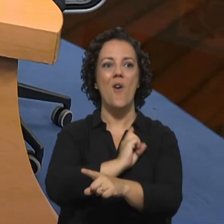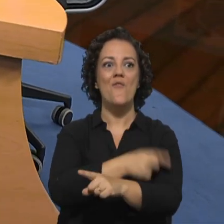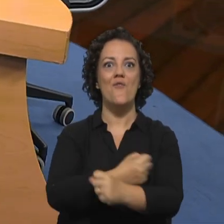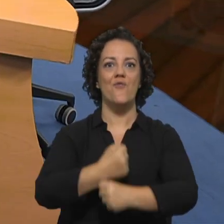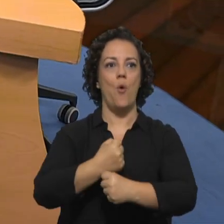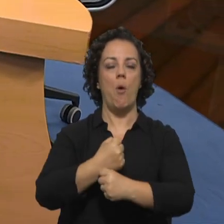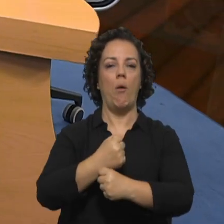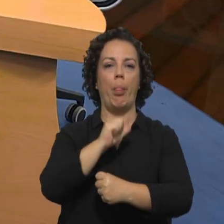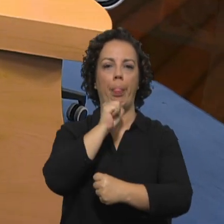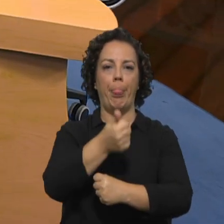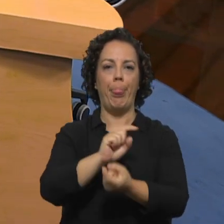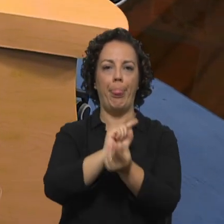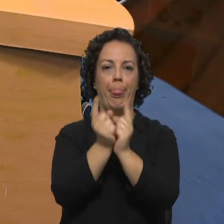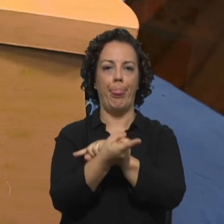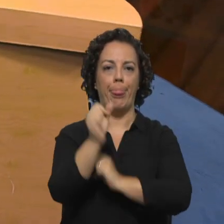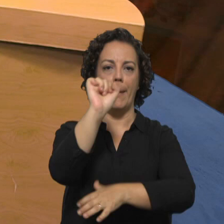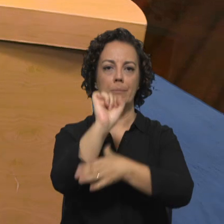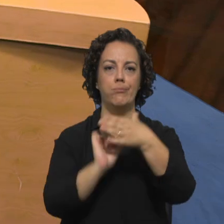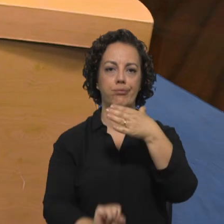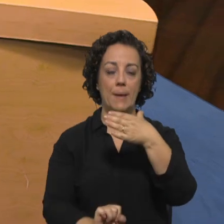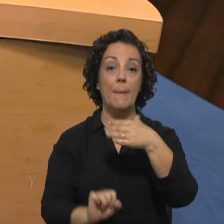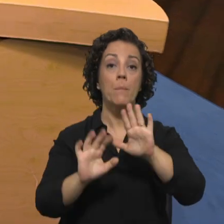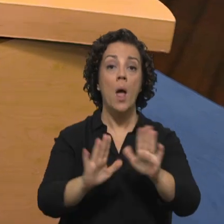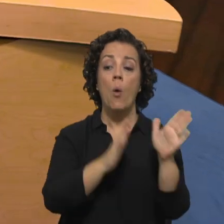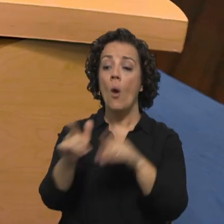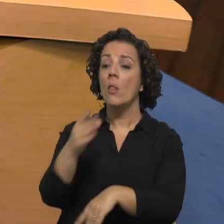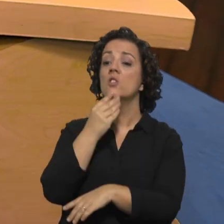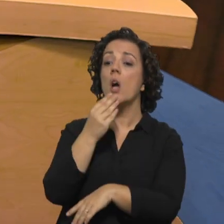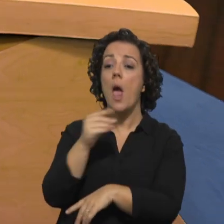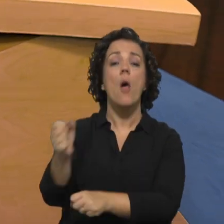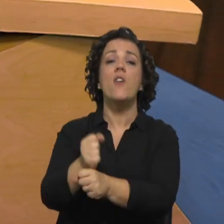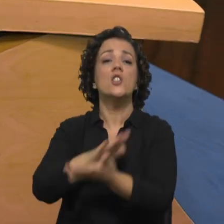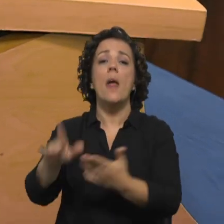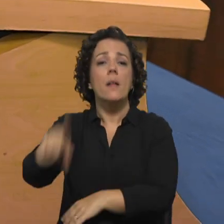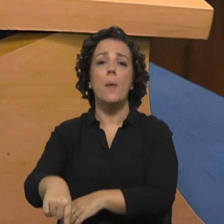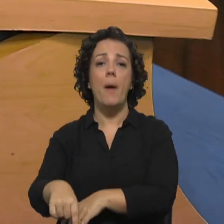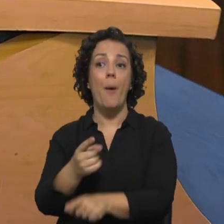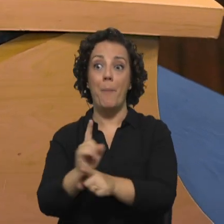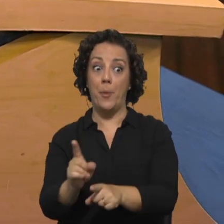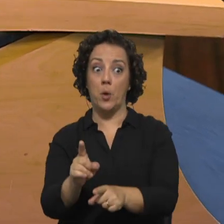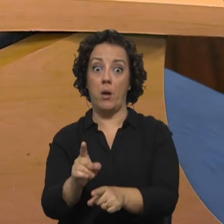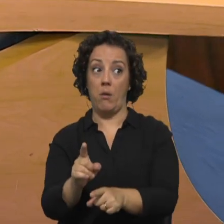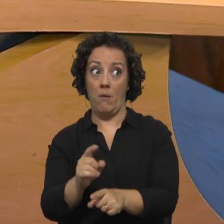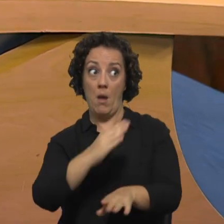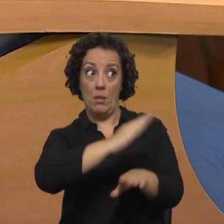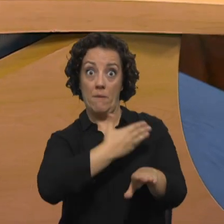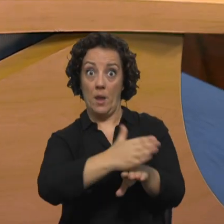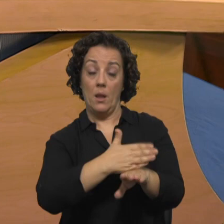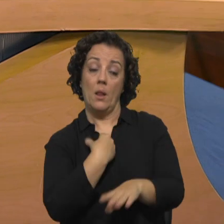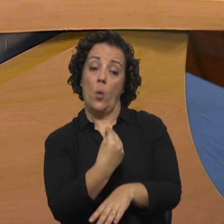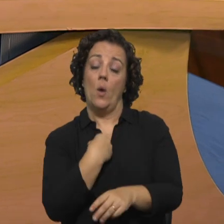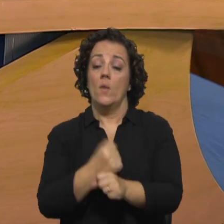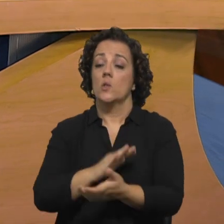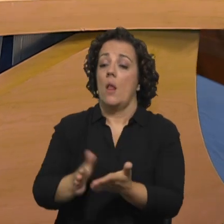influência. Por outro lado, Israel também não faz nada porque esta situação dividida permite-lhe não fazer nada e continuar. E o